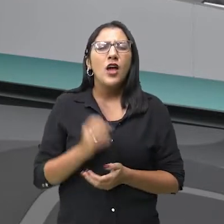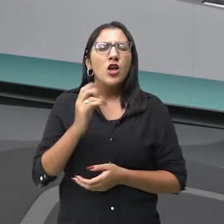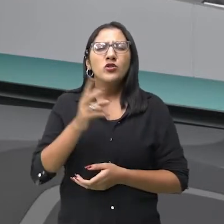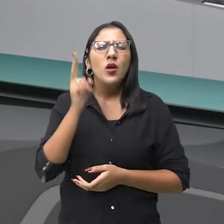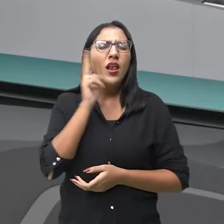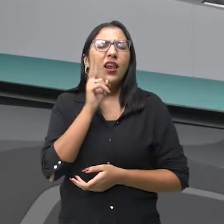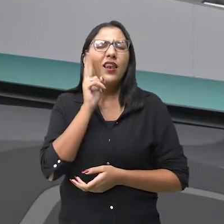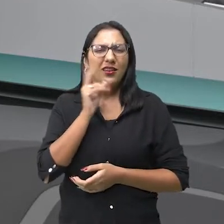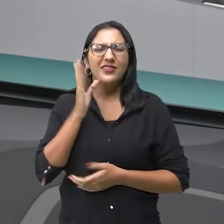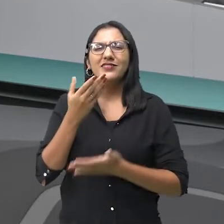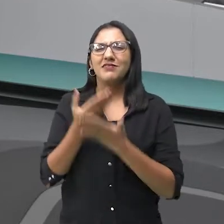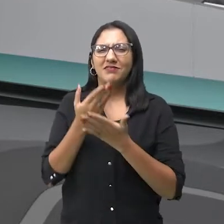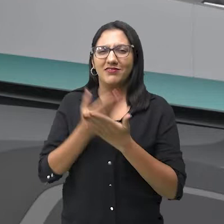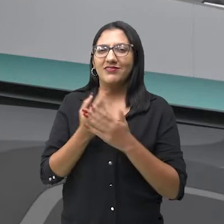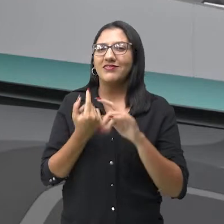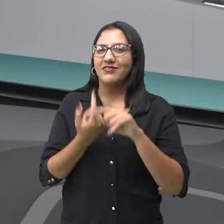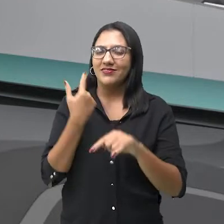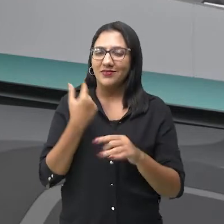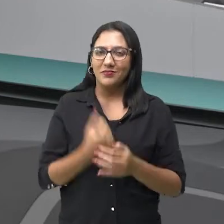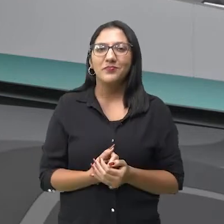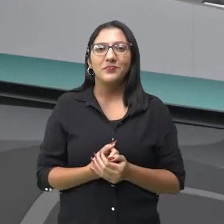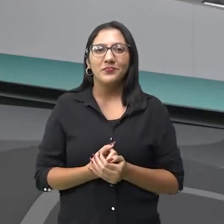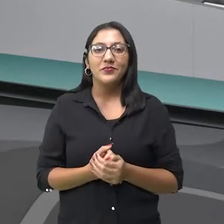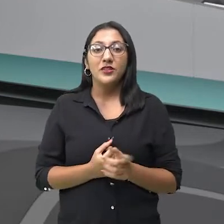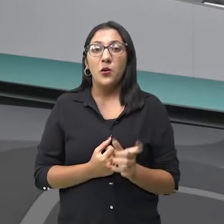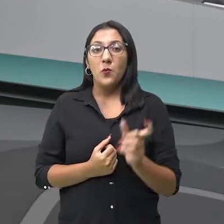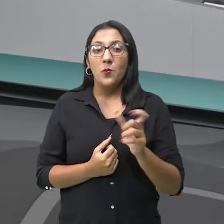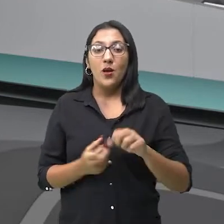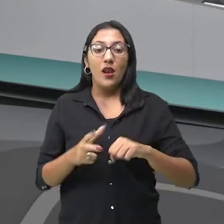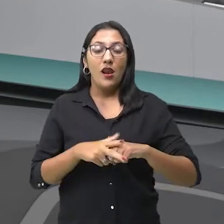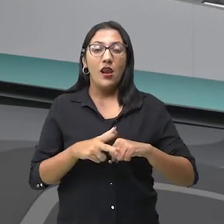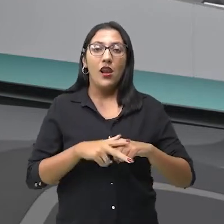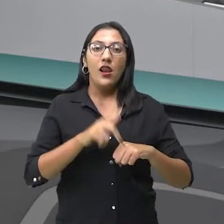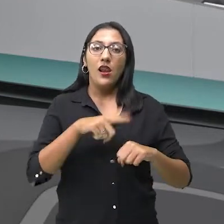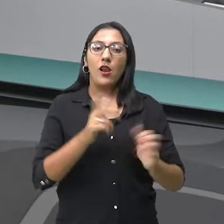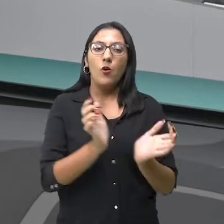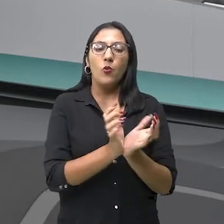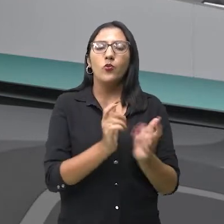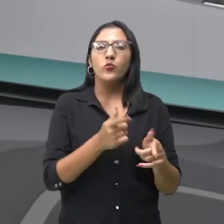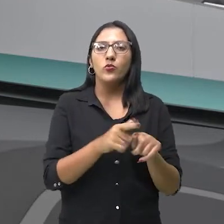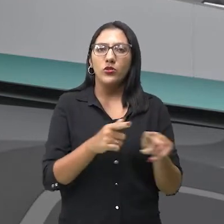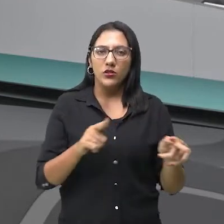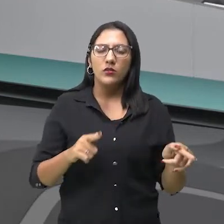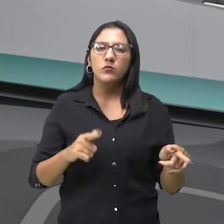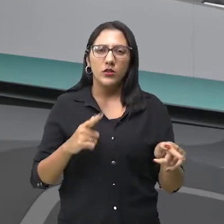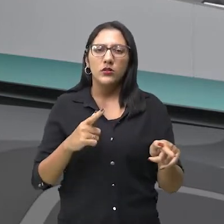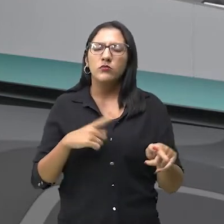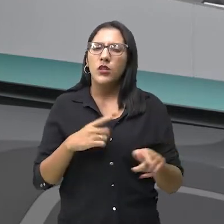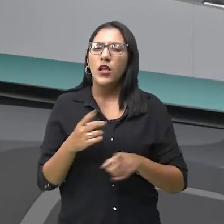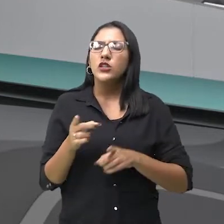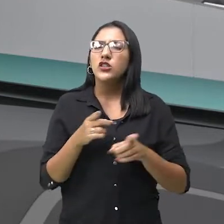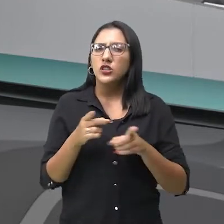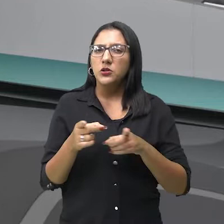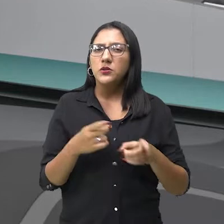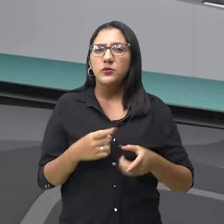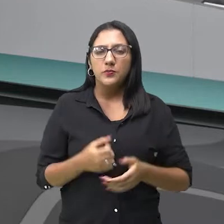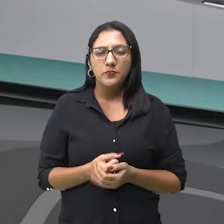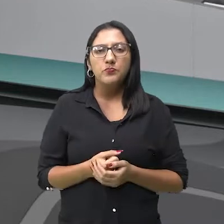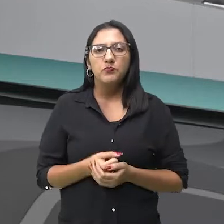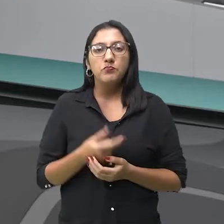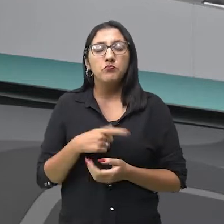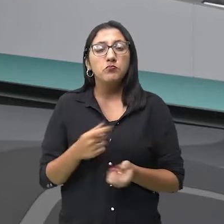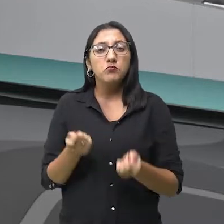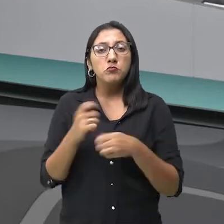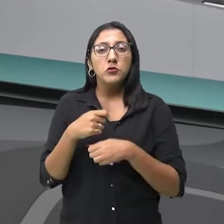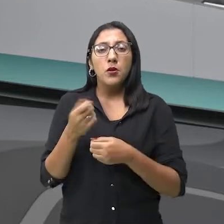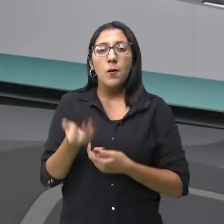lembrarmos daquilo que a gente já estudou, o verbo é uma classe gramatical que é muito dinâmica e que vai